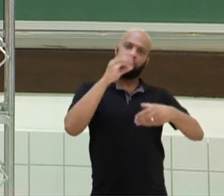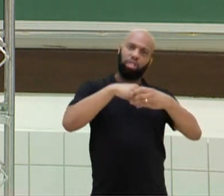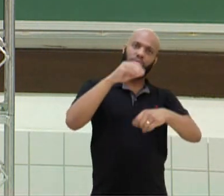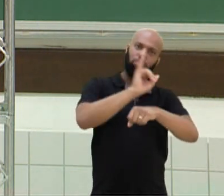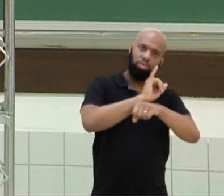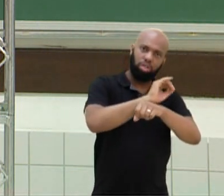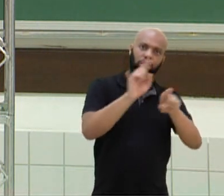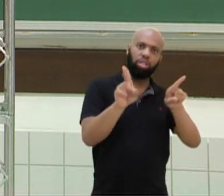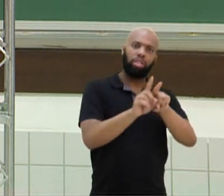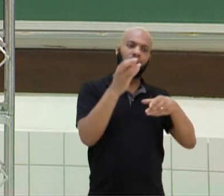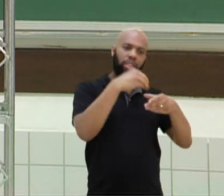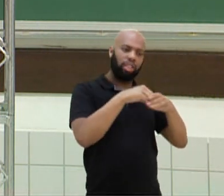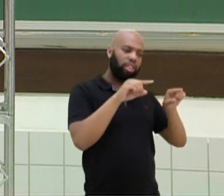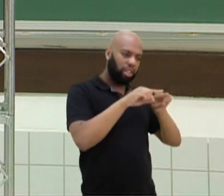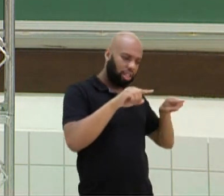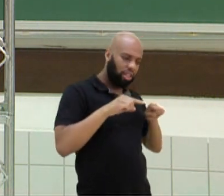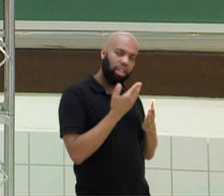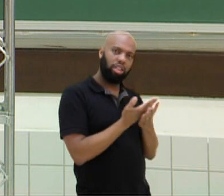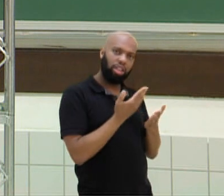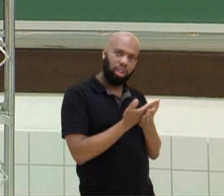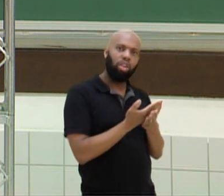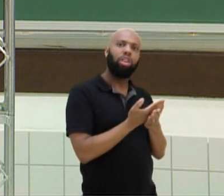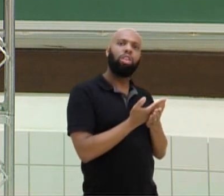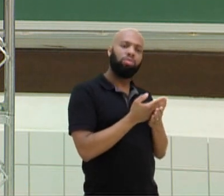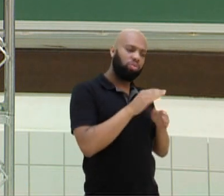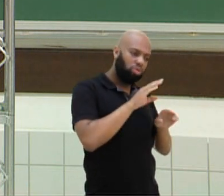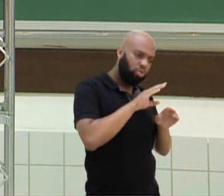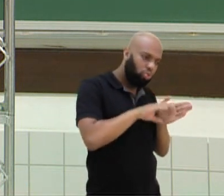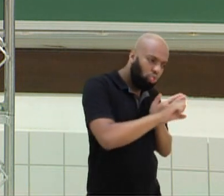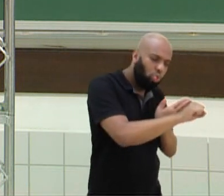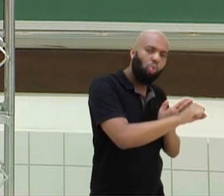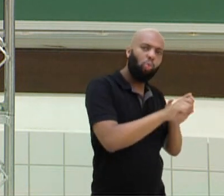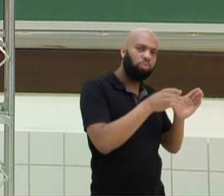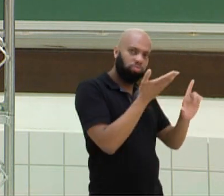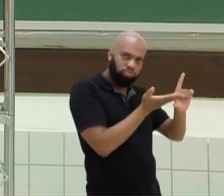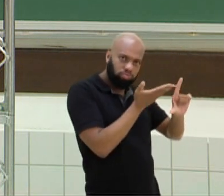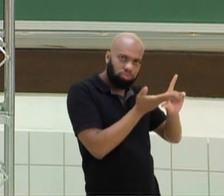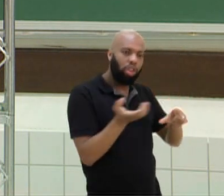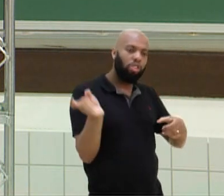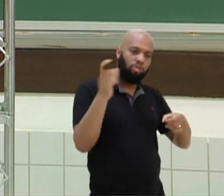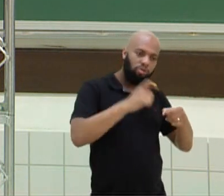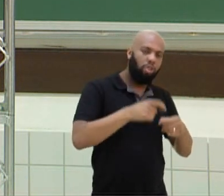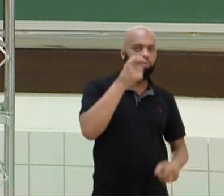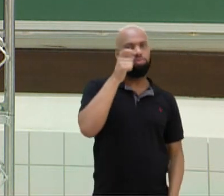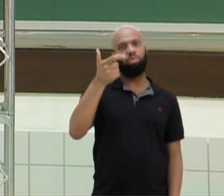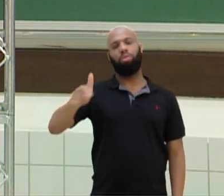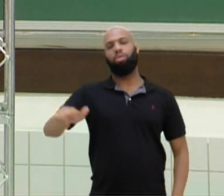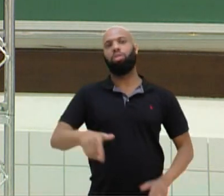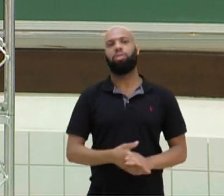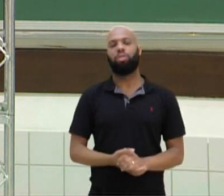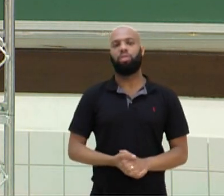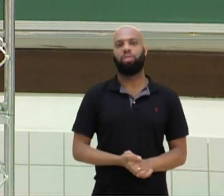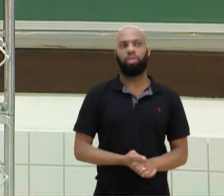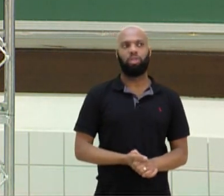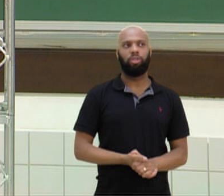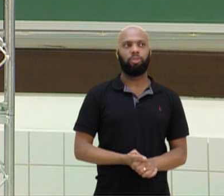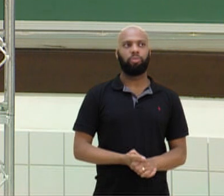essas informações, né? Esses dados todos a gente viu na aula anterior. Ficou meio perdido, falou, pô, professor, não entendi essa